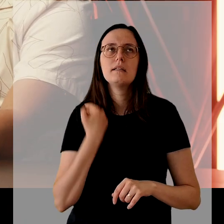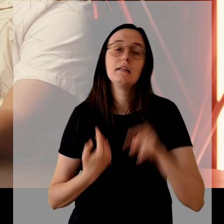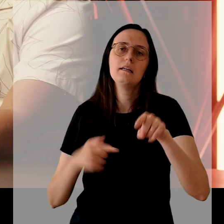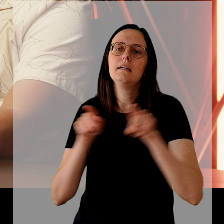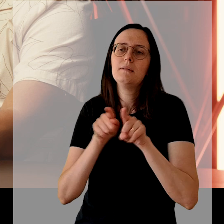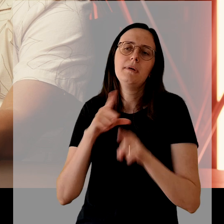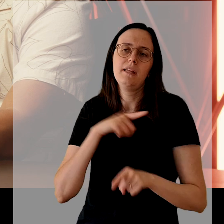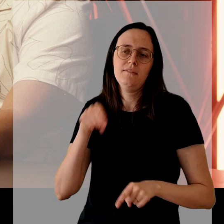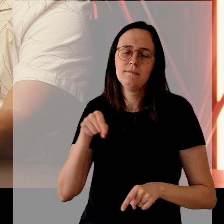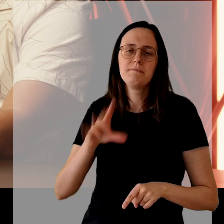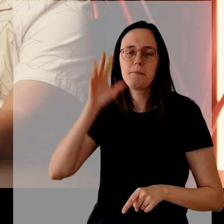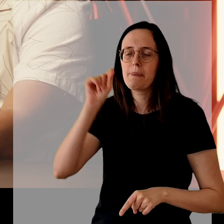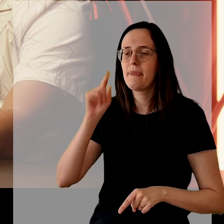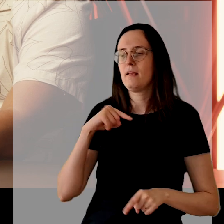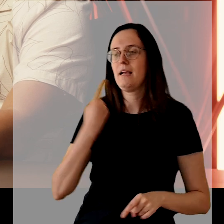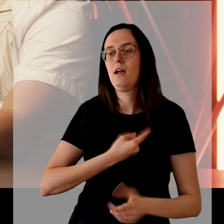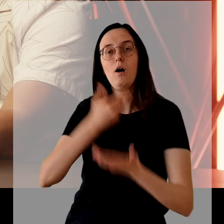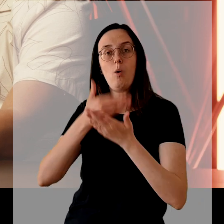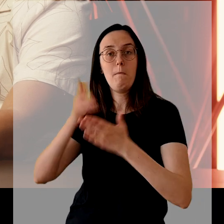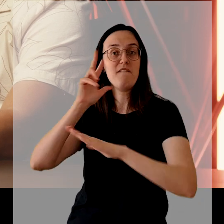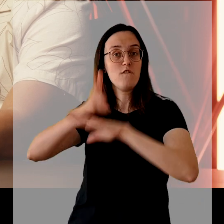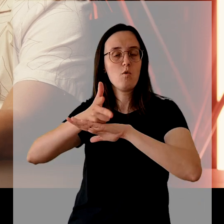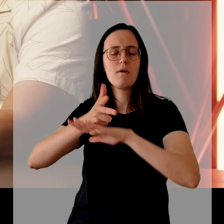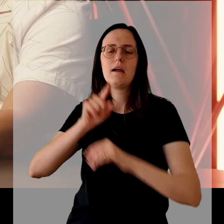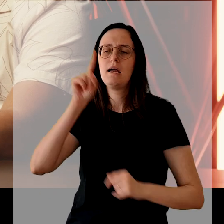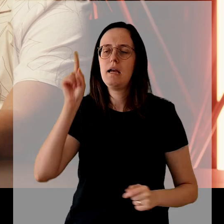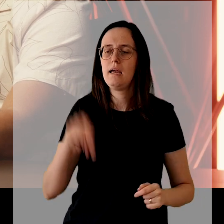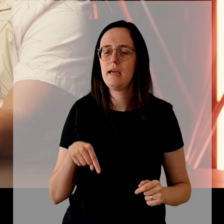E aí também teve isso, assim, a gente começou filmando